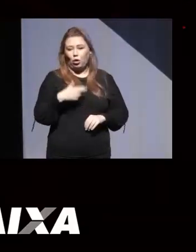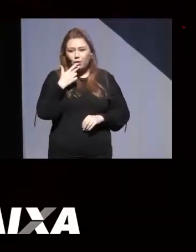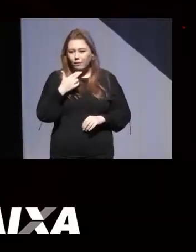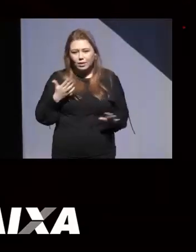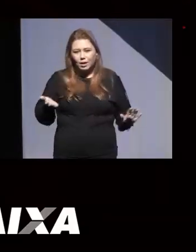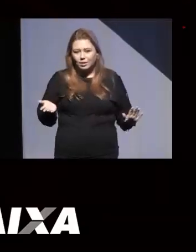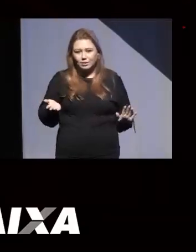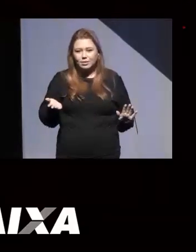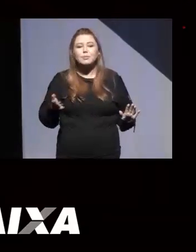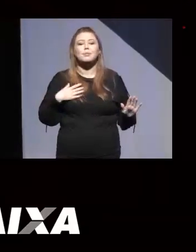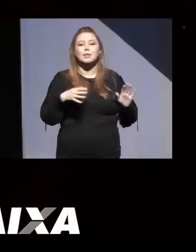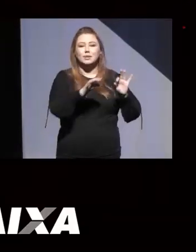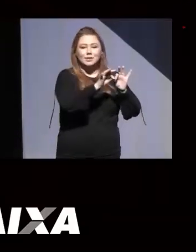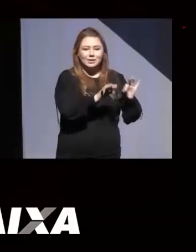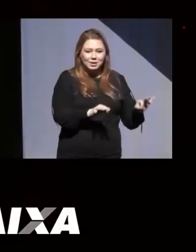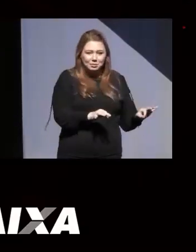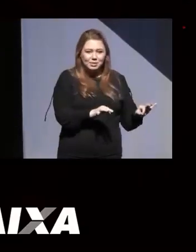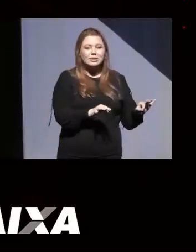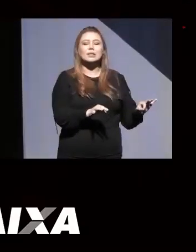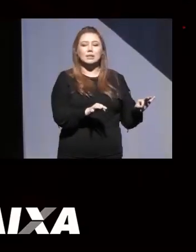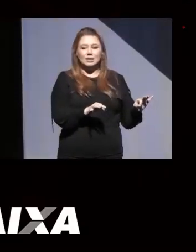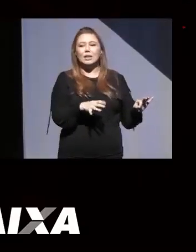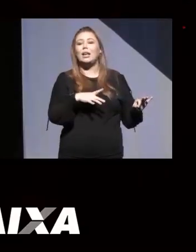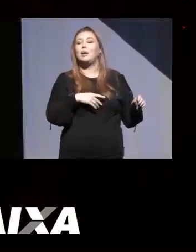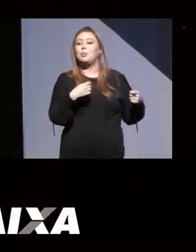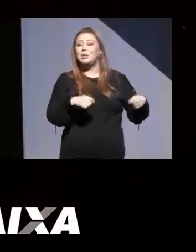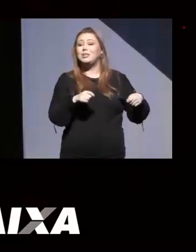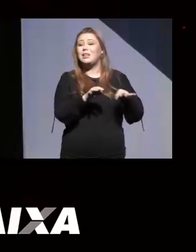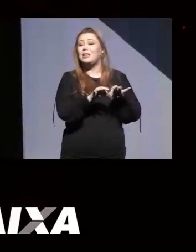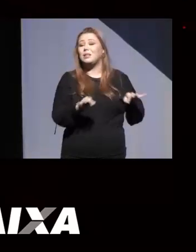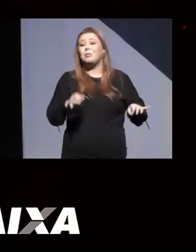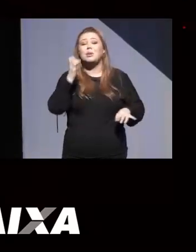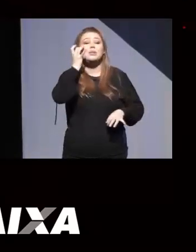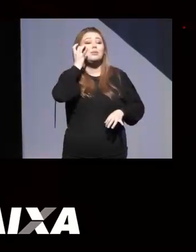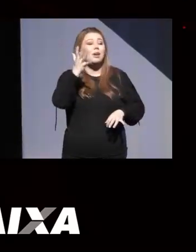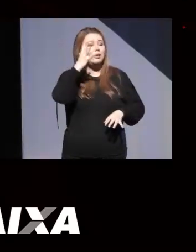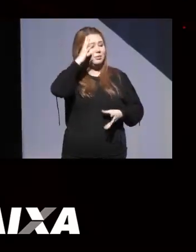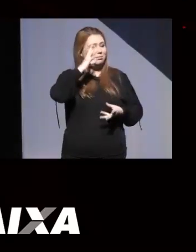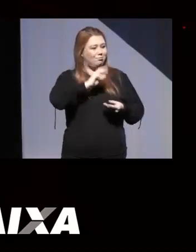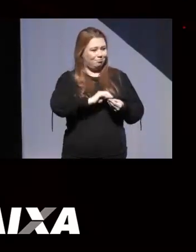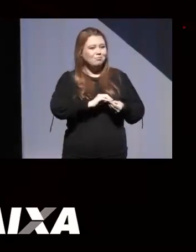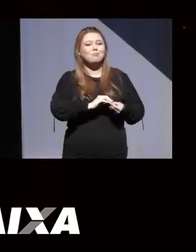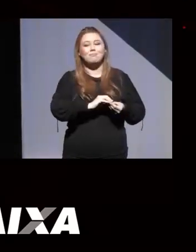tá? Princípio da simplicidade, a simplificação